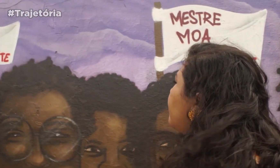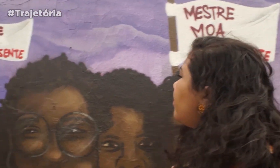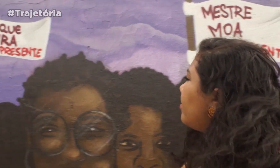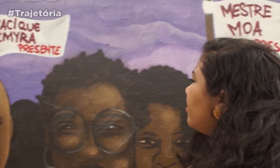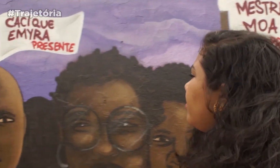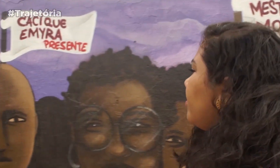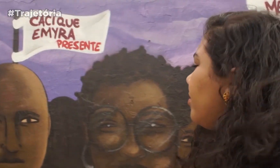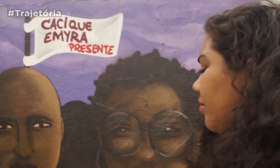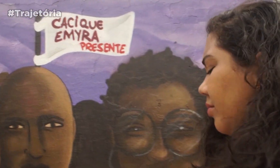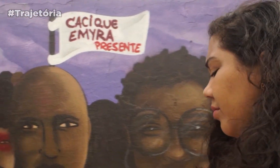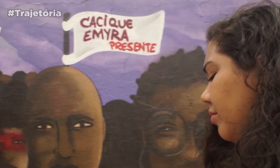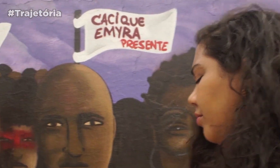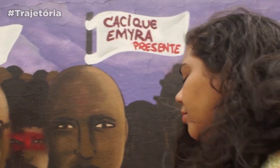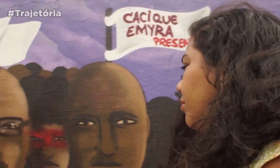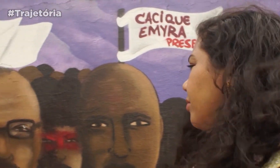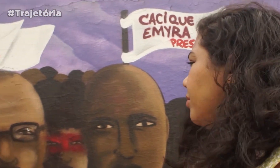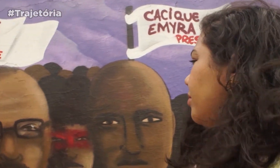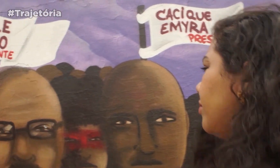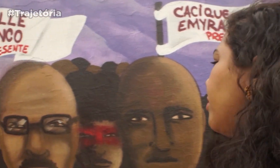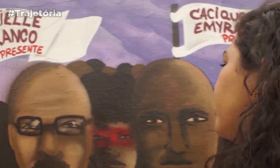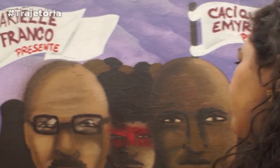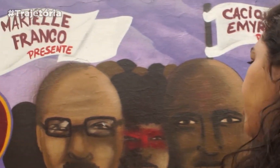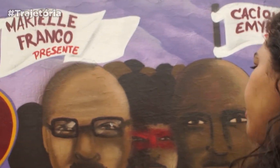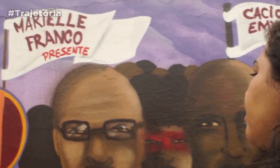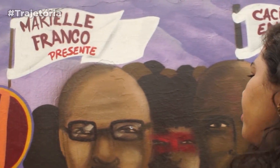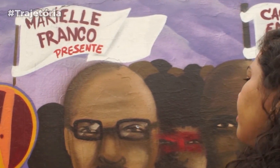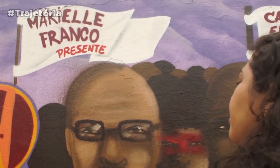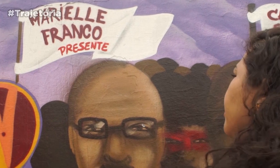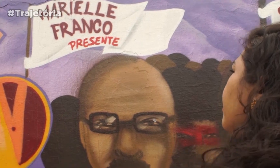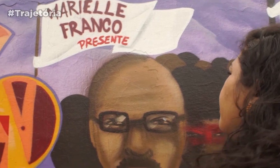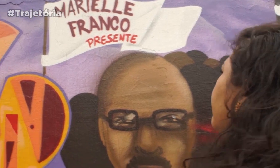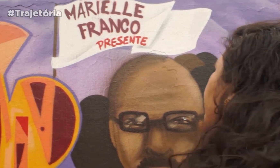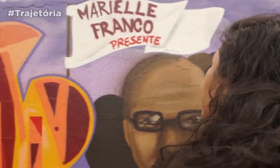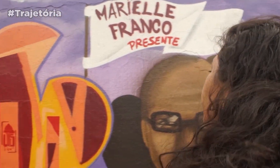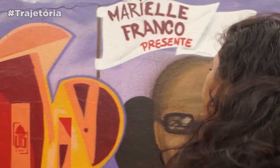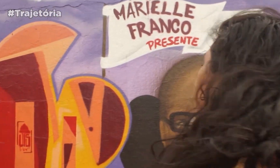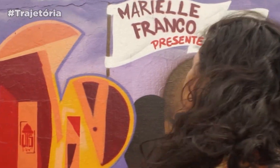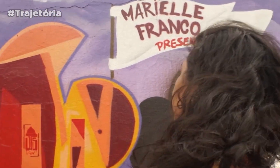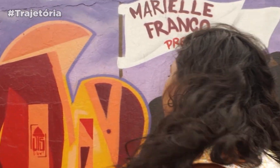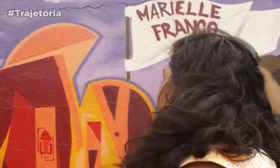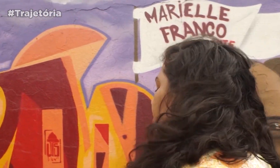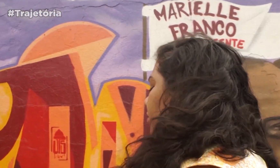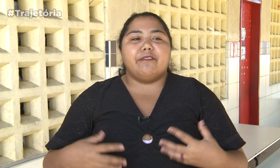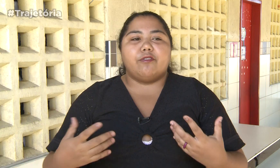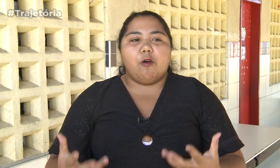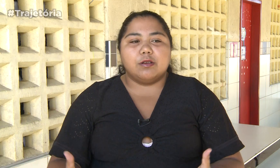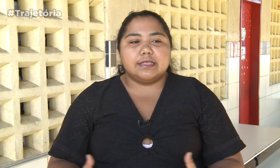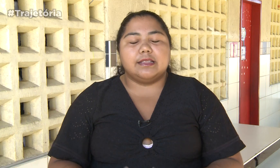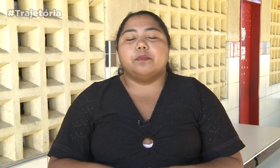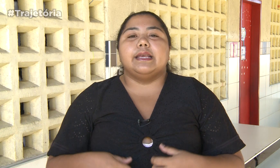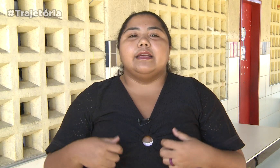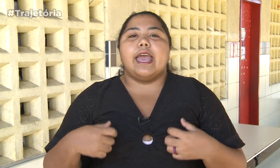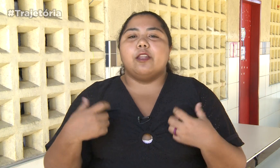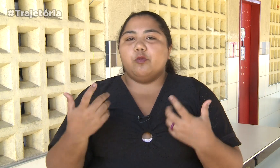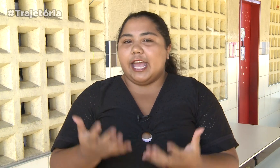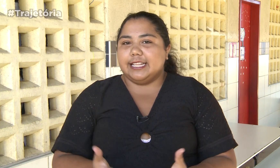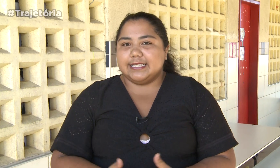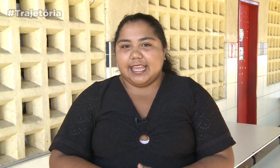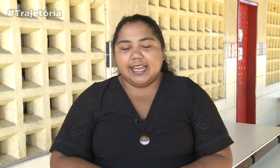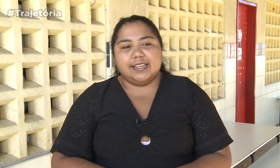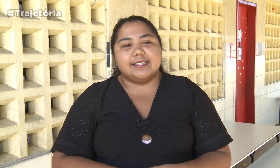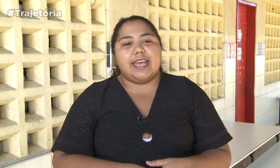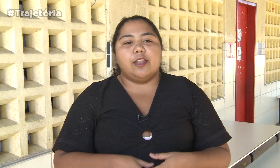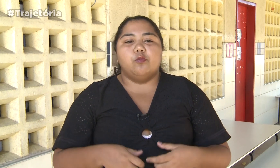professora, sempre inspirada pela força das mulheres que a cercam desde a infância. As minhas avós, que também eram